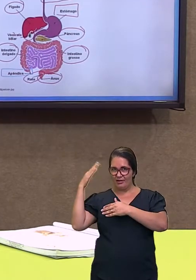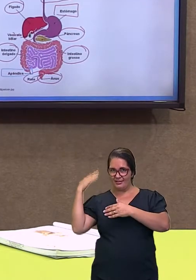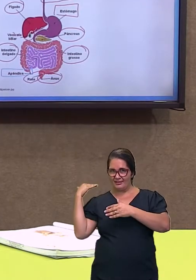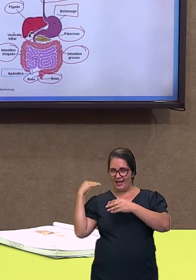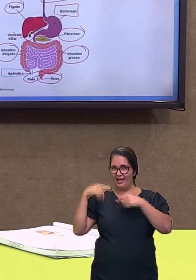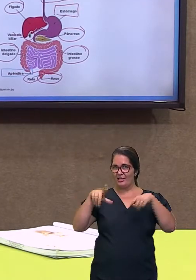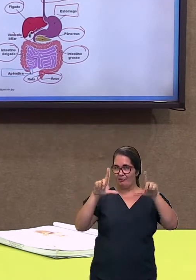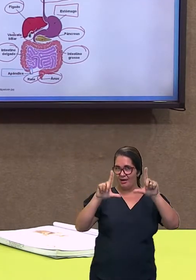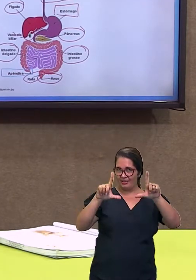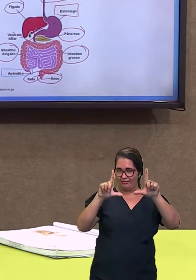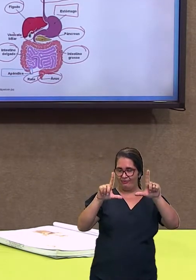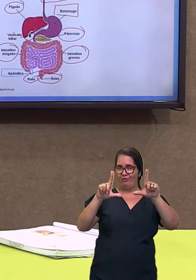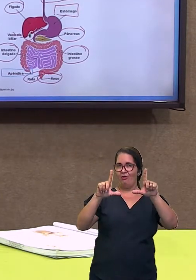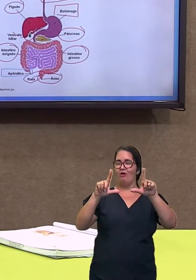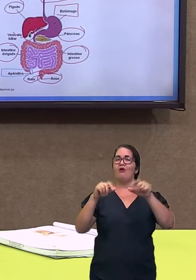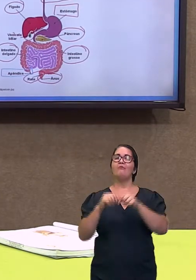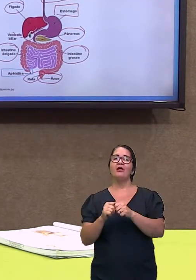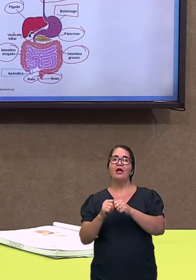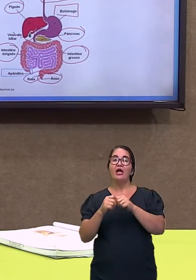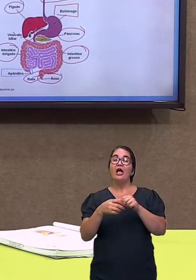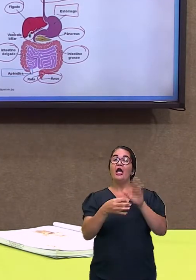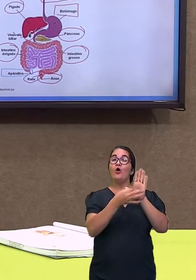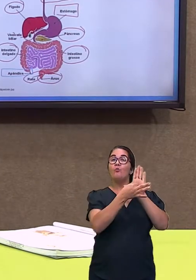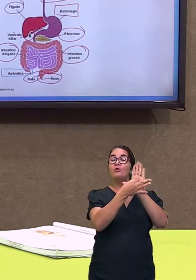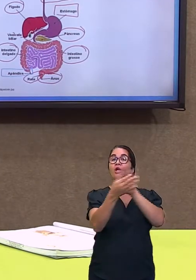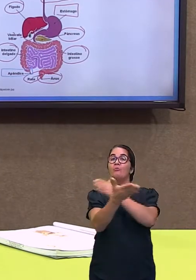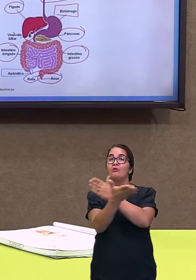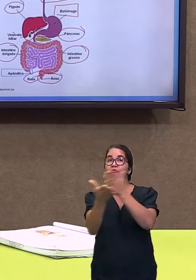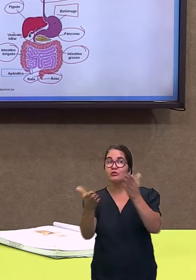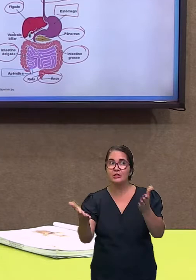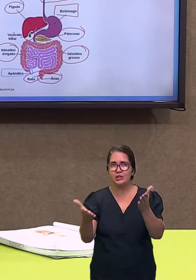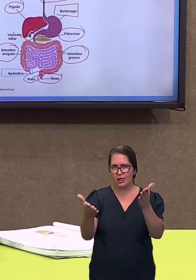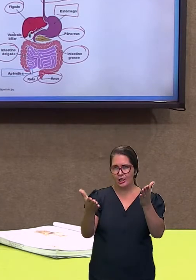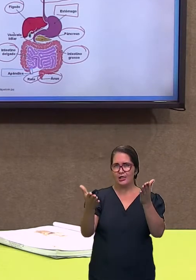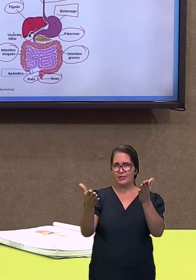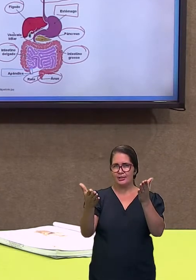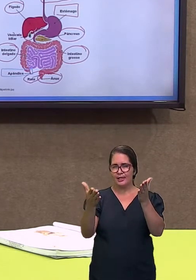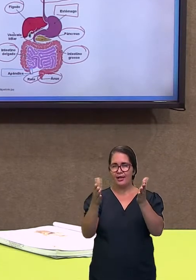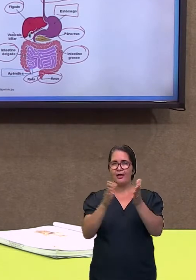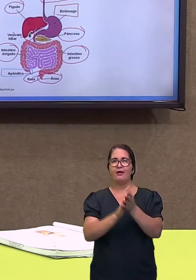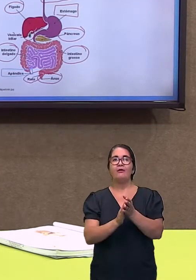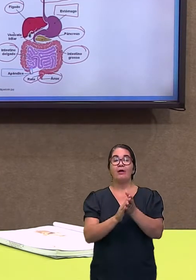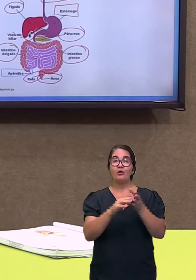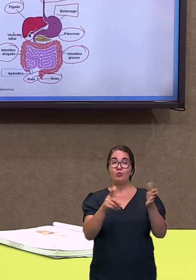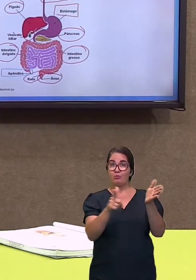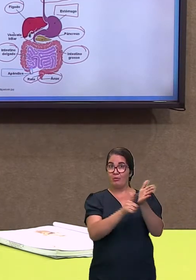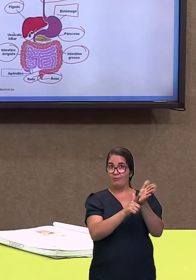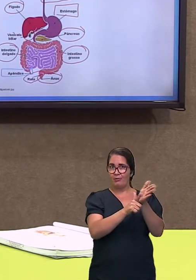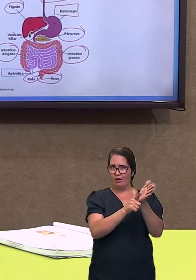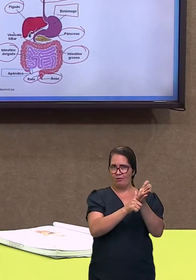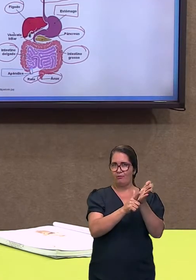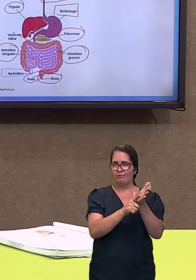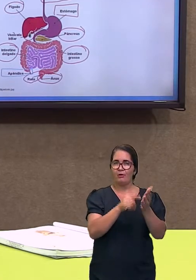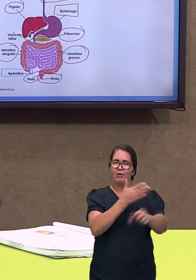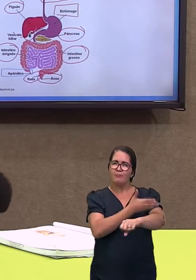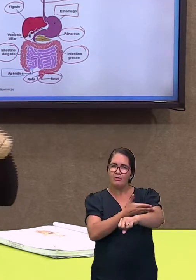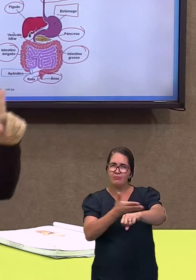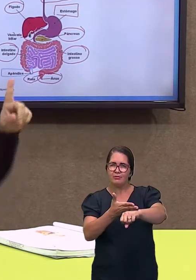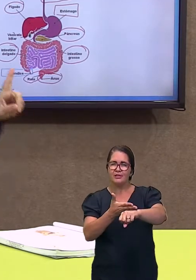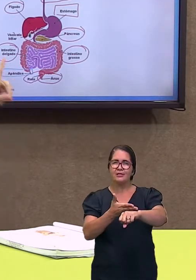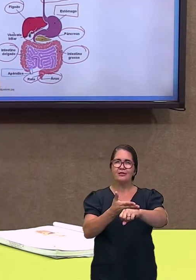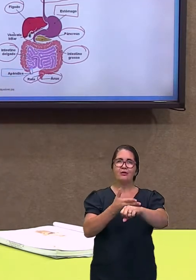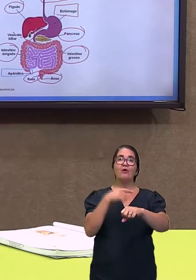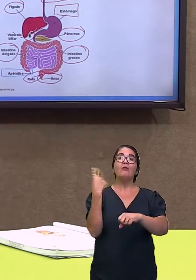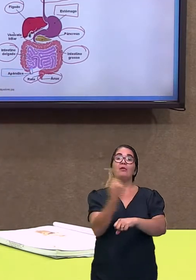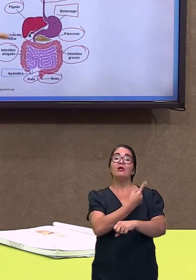vocês encapassem um papelão com a folha branca, né? E a gente vai trabalhar com a massinha. Bom, a gente